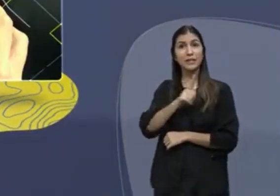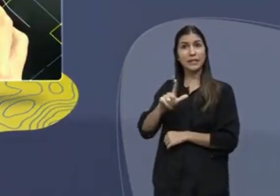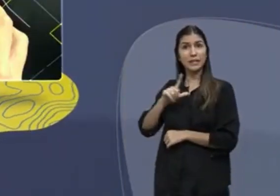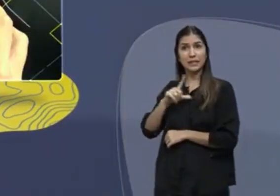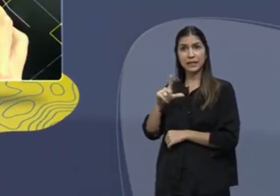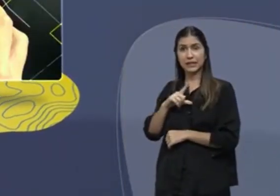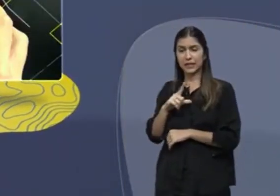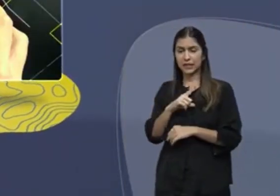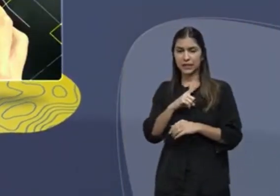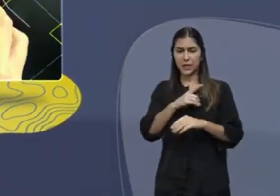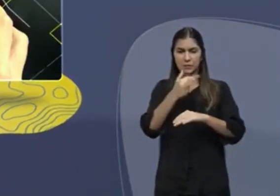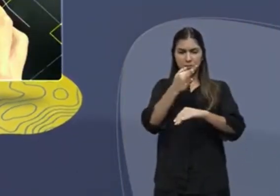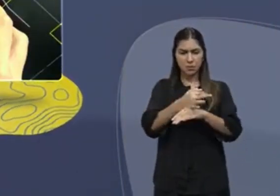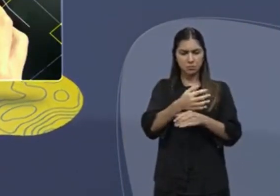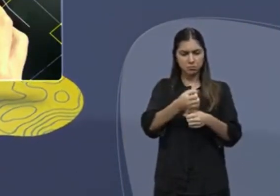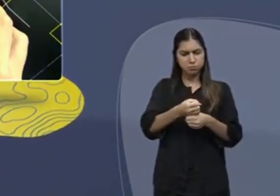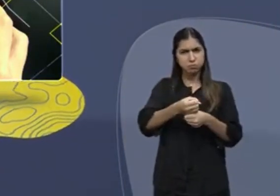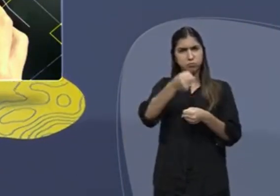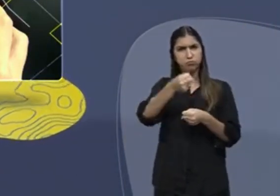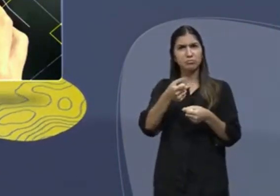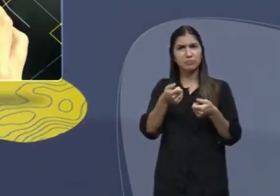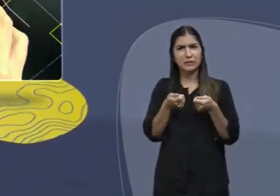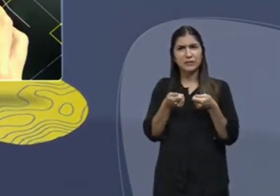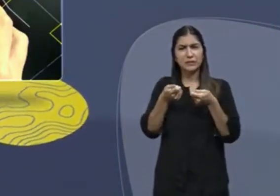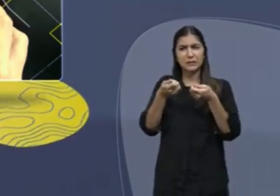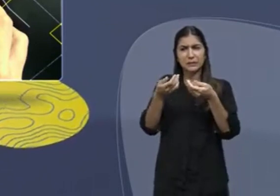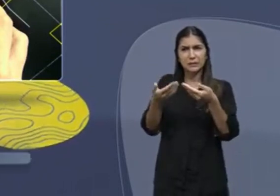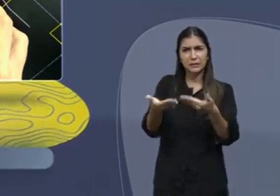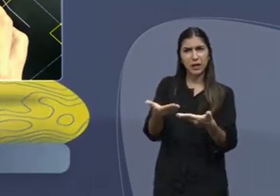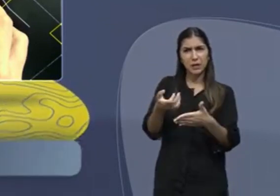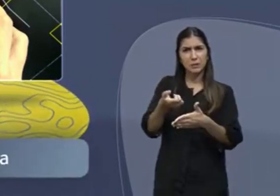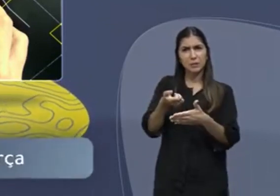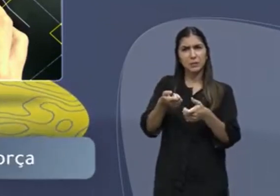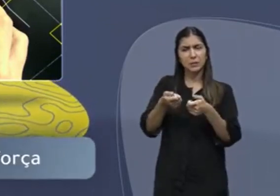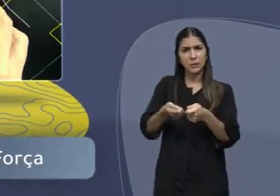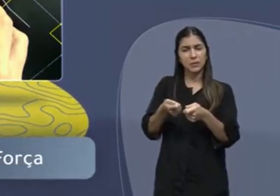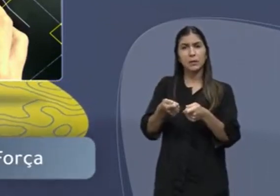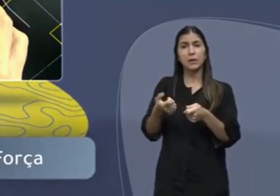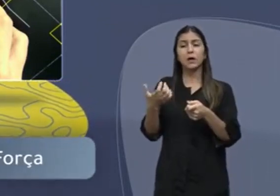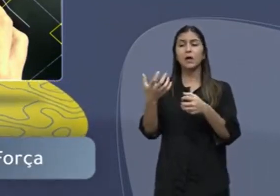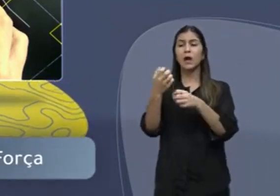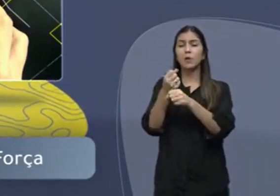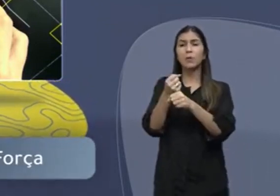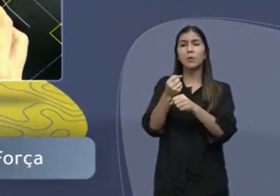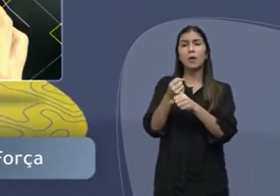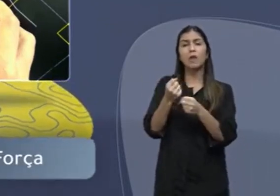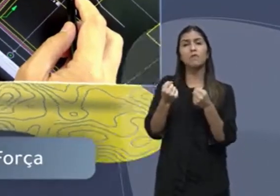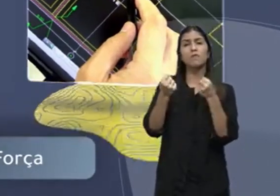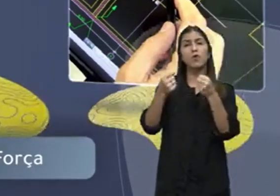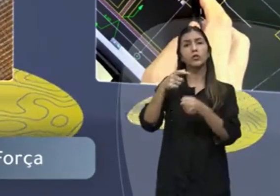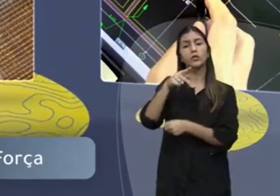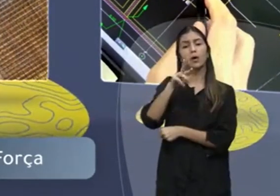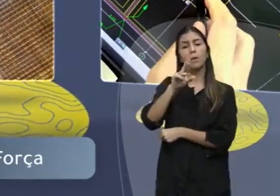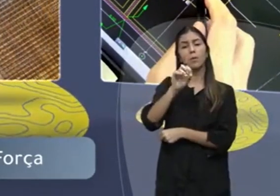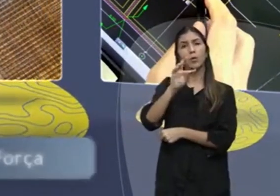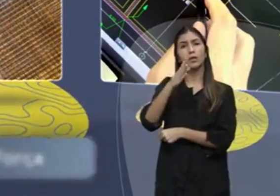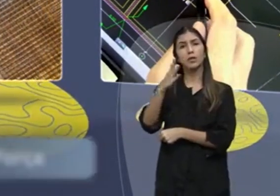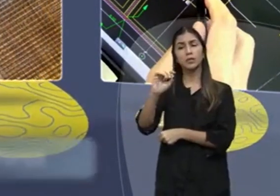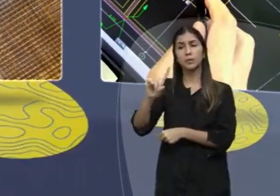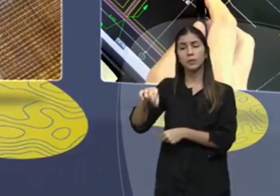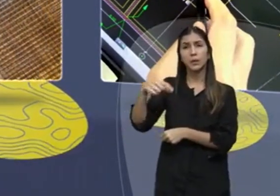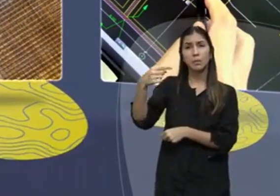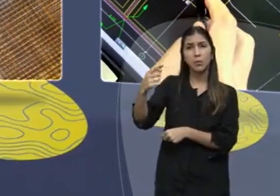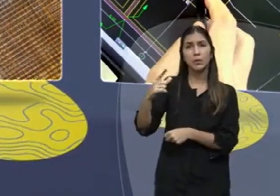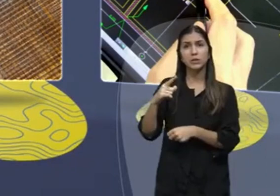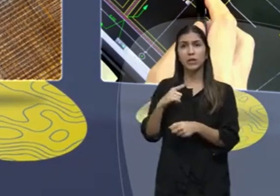que a armadura possa fornecer a compressão necessária ao concreto, é preciso calcular a força de proteção. Em seguida,